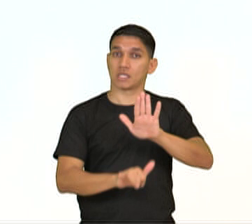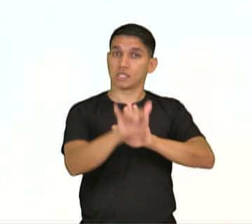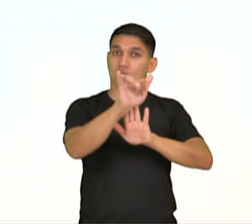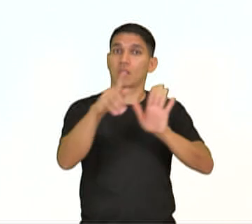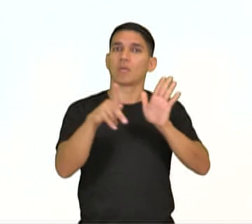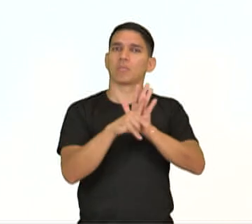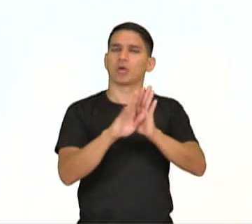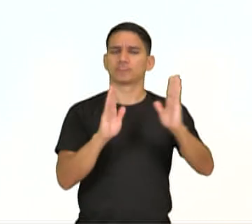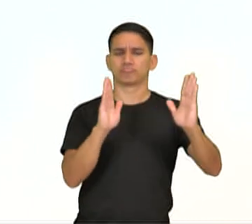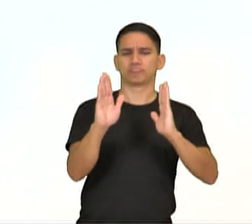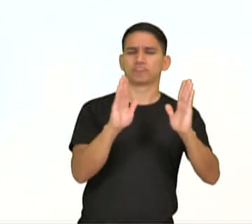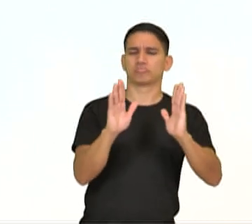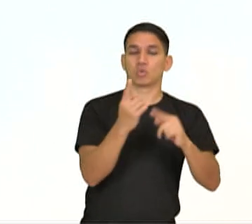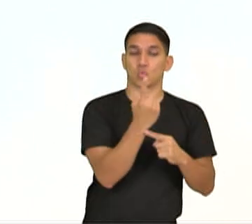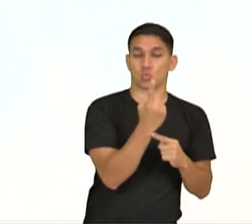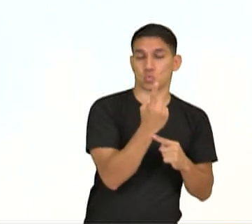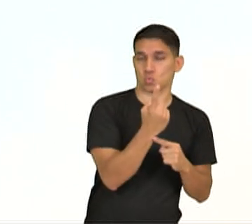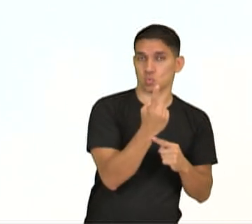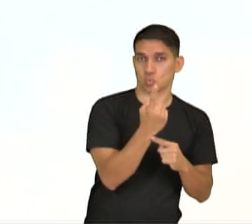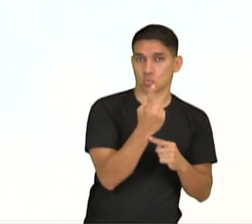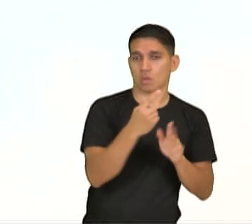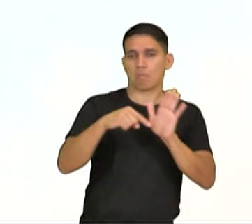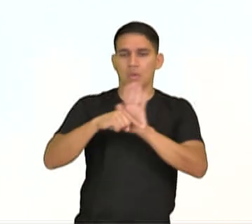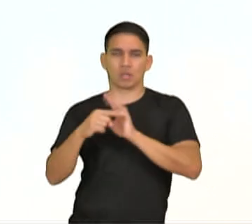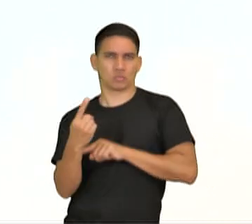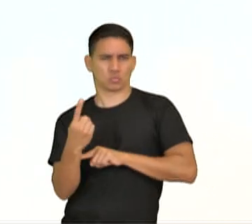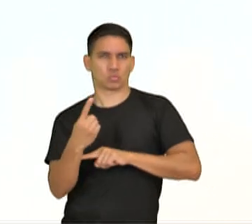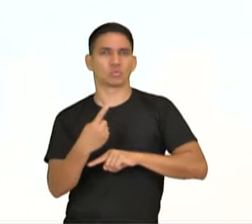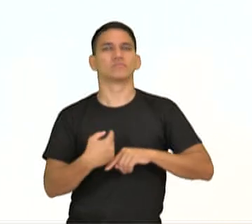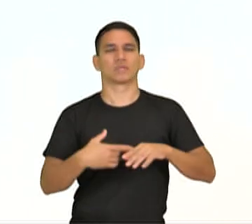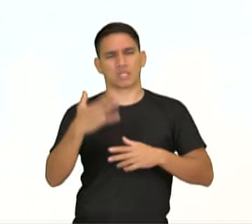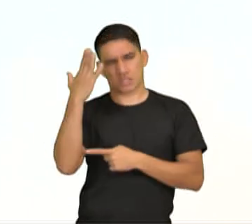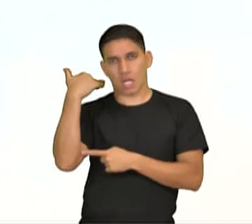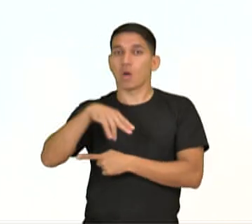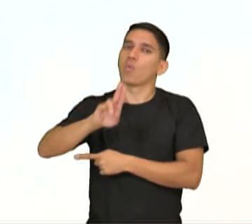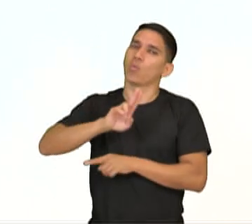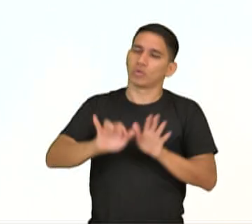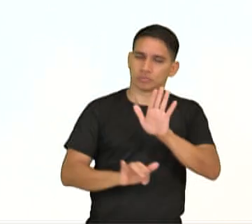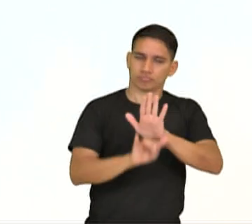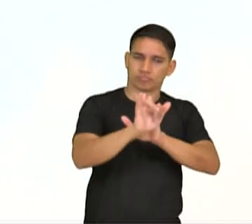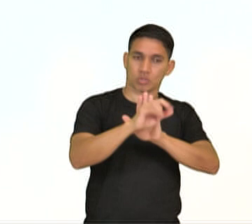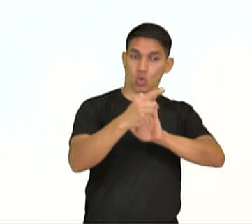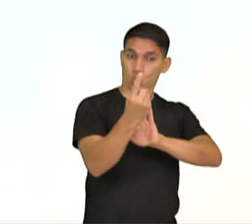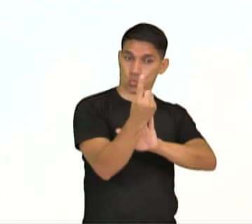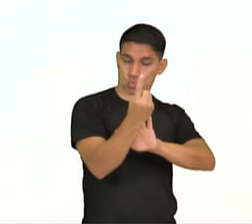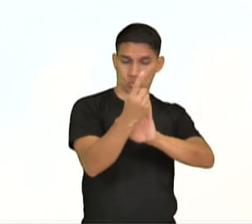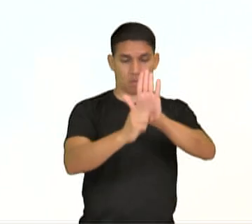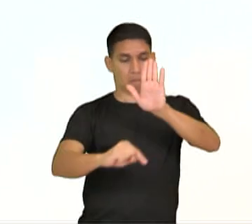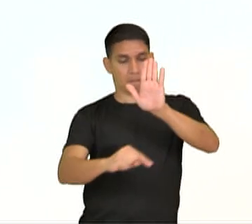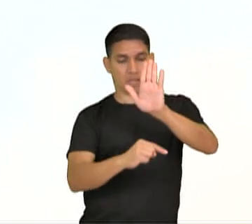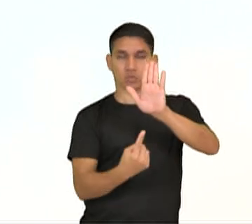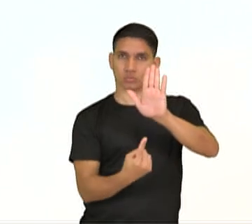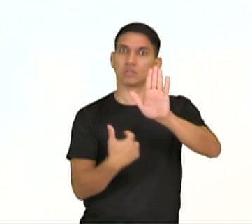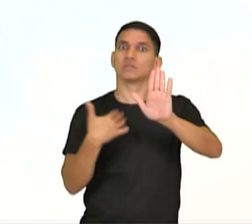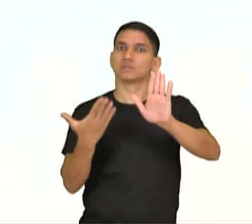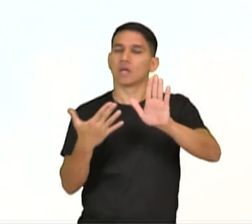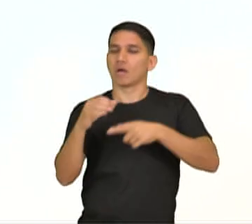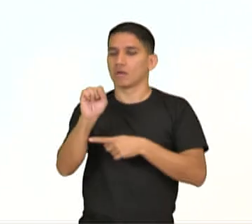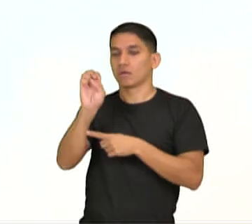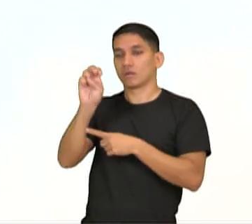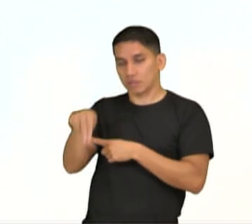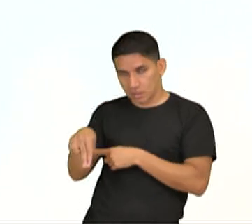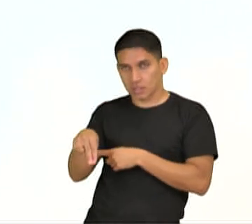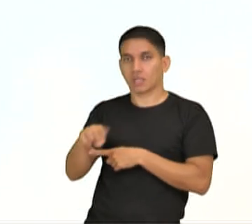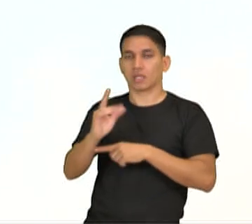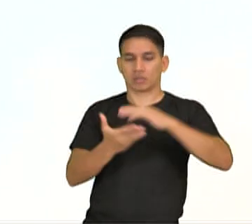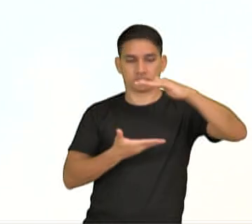está entre 1 e menos 1. A gente usa essa informação da imagem. Então, o seno está entre 1 e menos